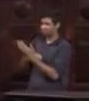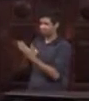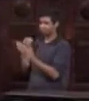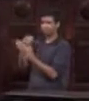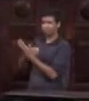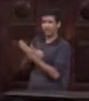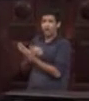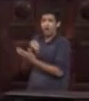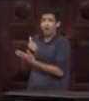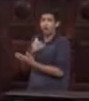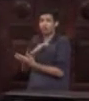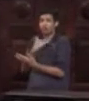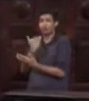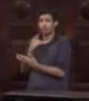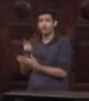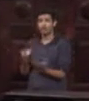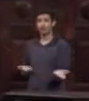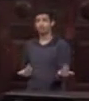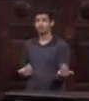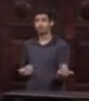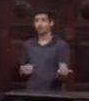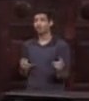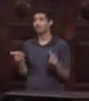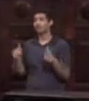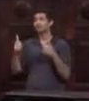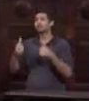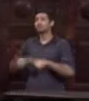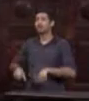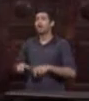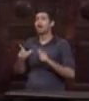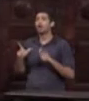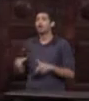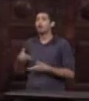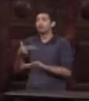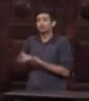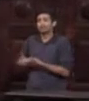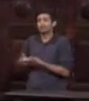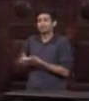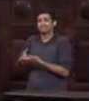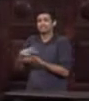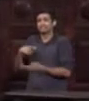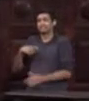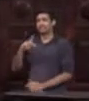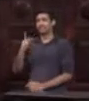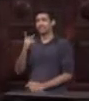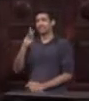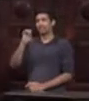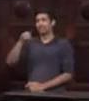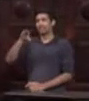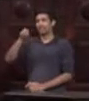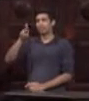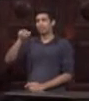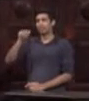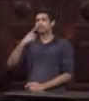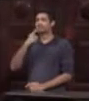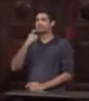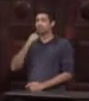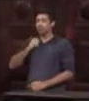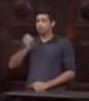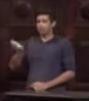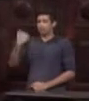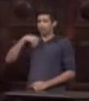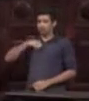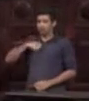O adolescente se encontra internado, com hemorragias internas no estômago,